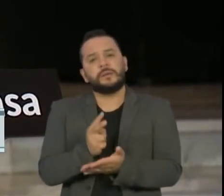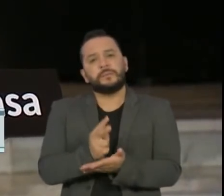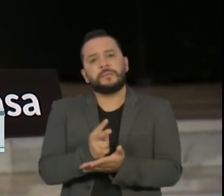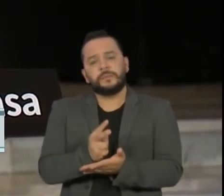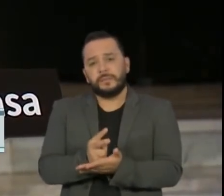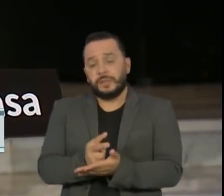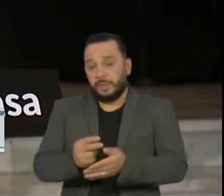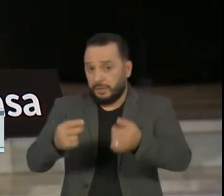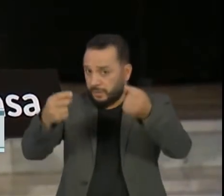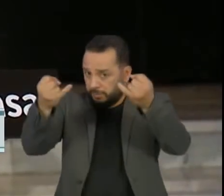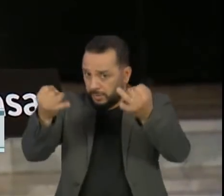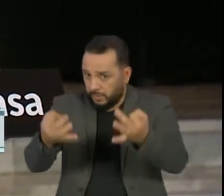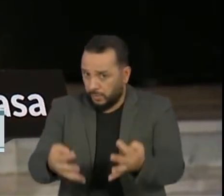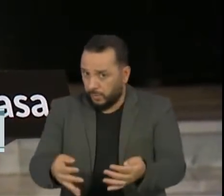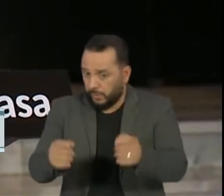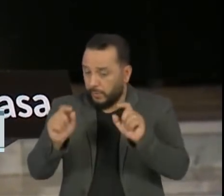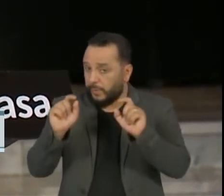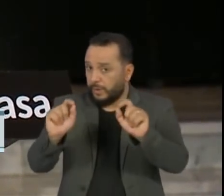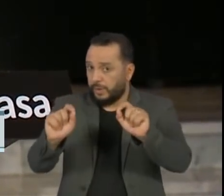que a epidemia